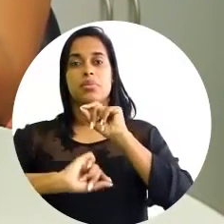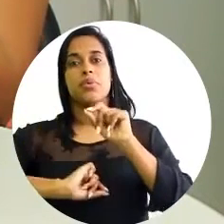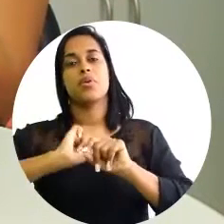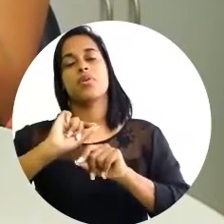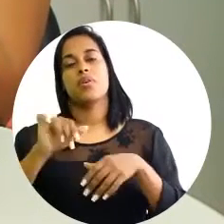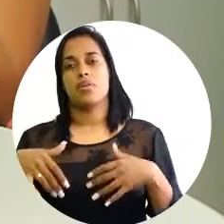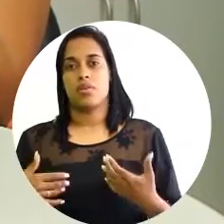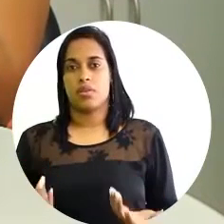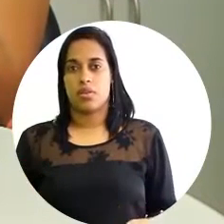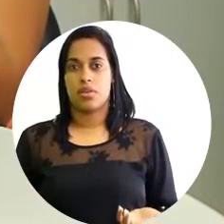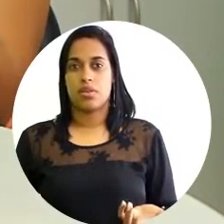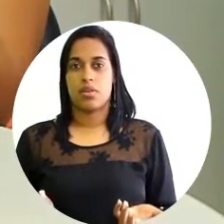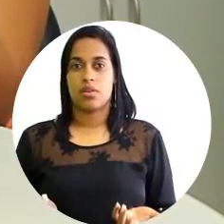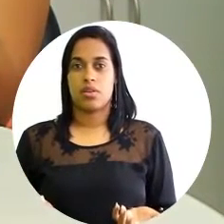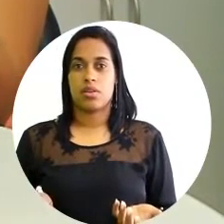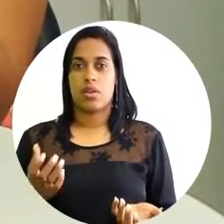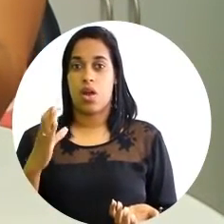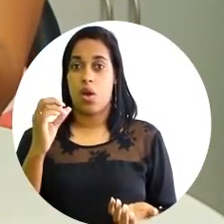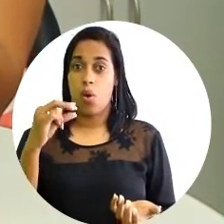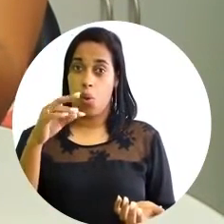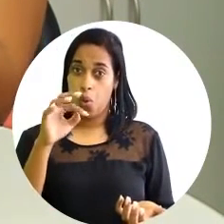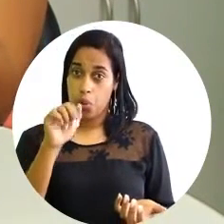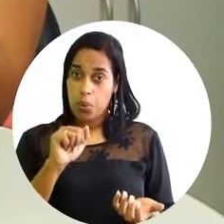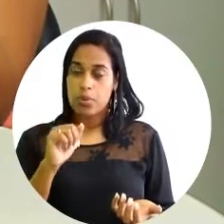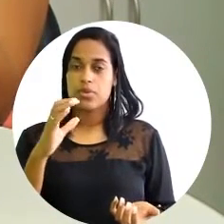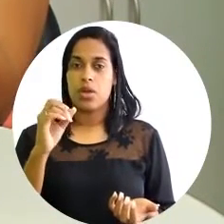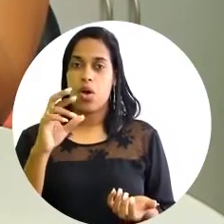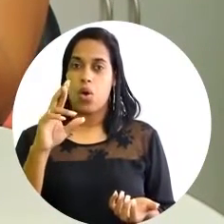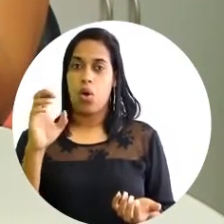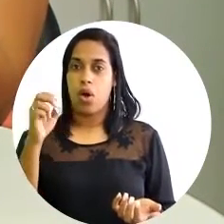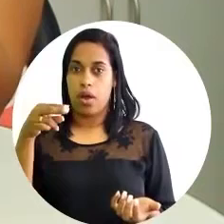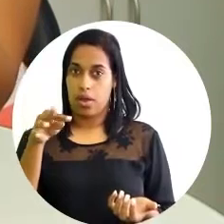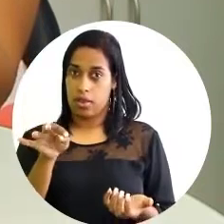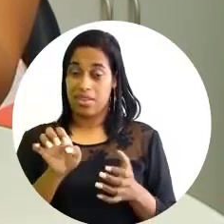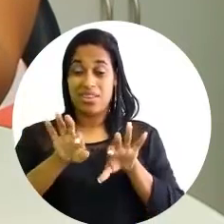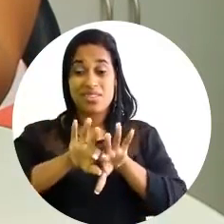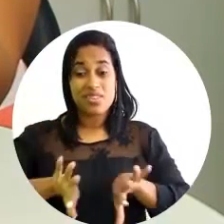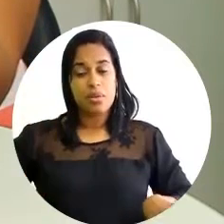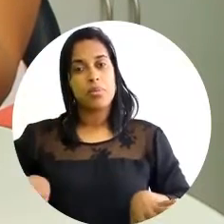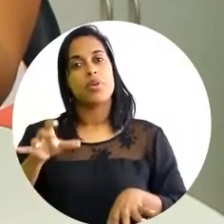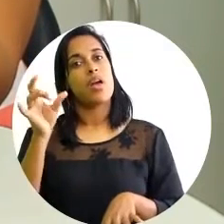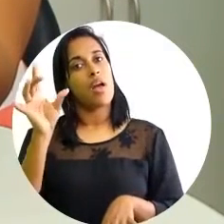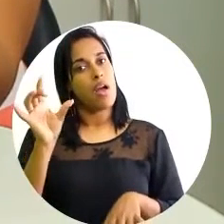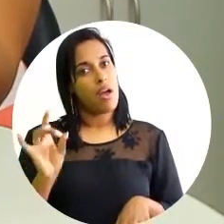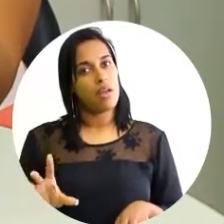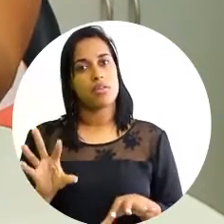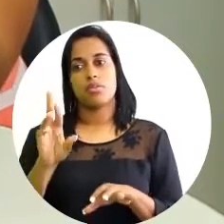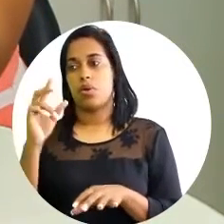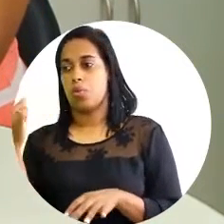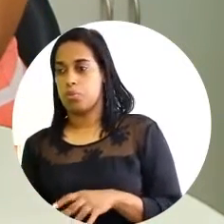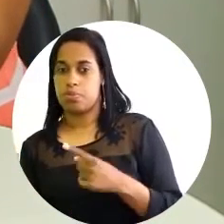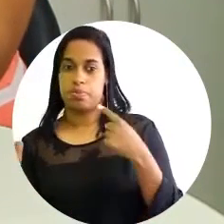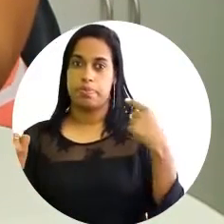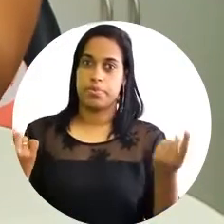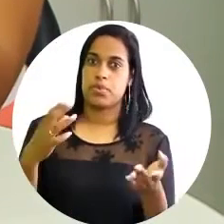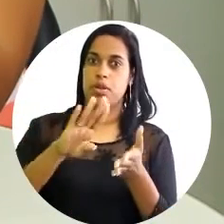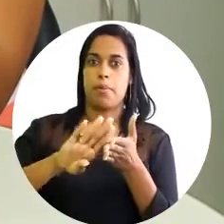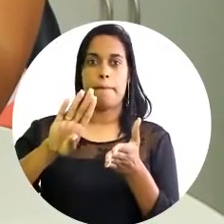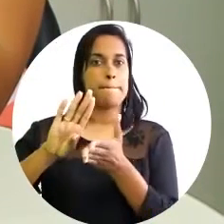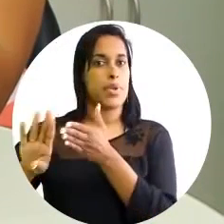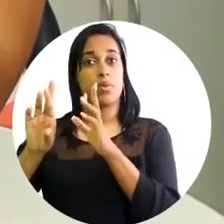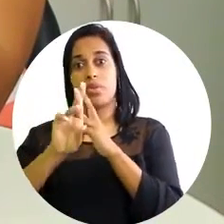é com relação à conta corrente. São contas separadas, cada recurso fica numa